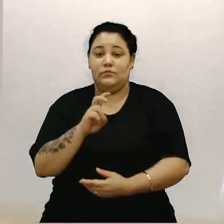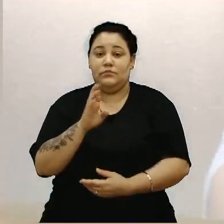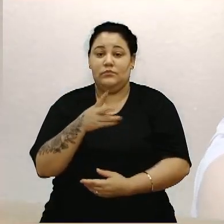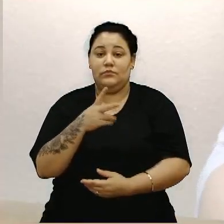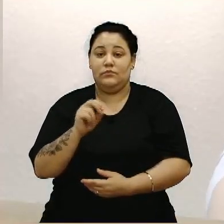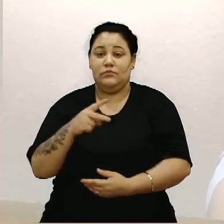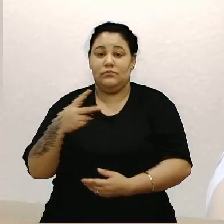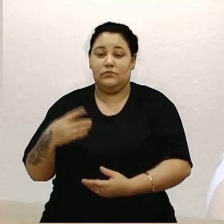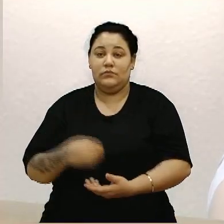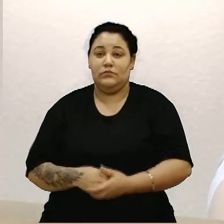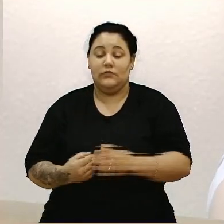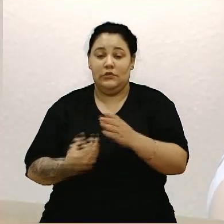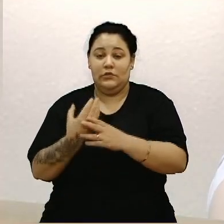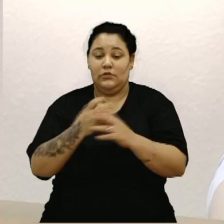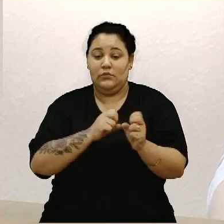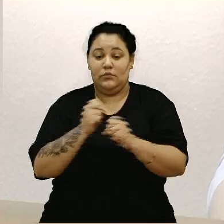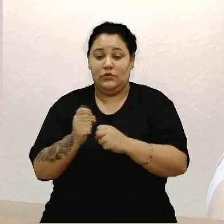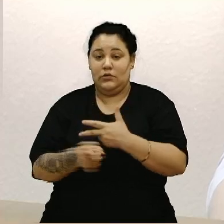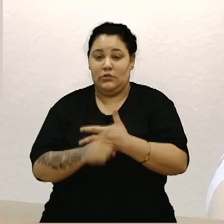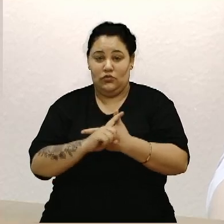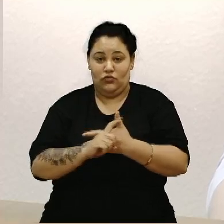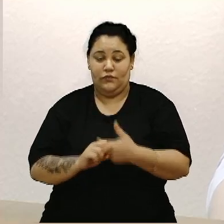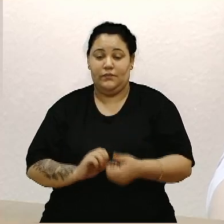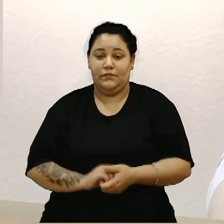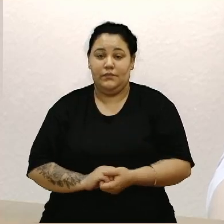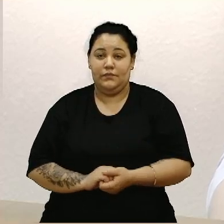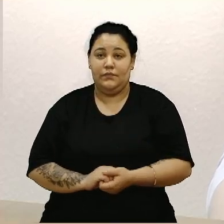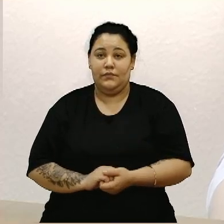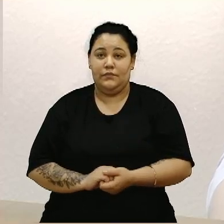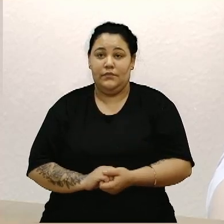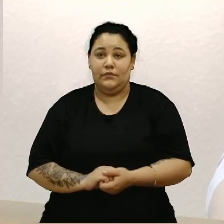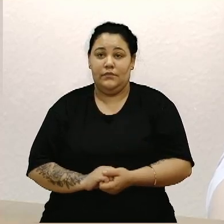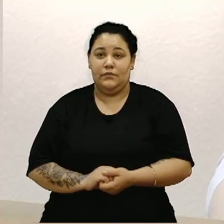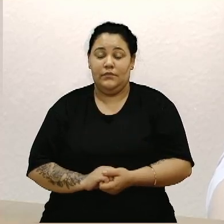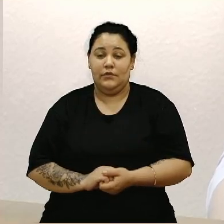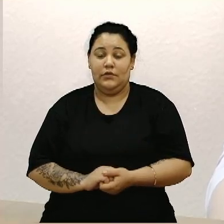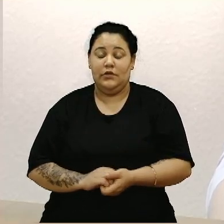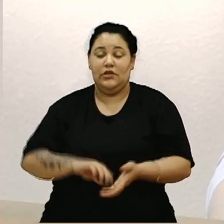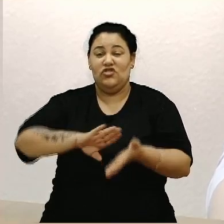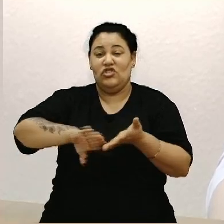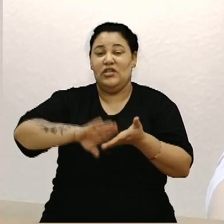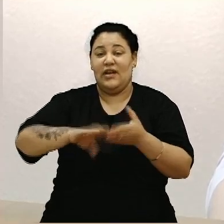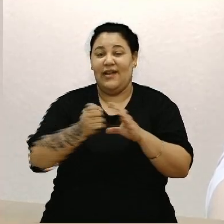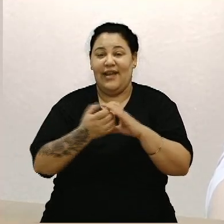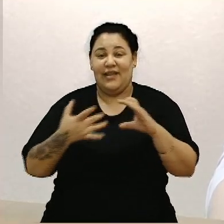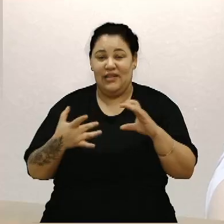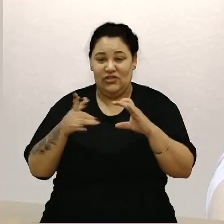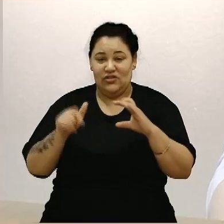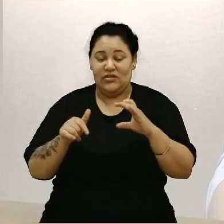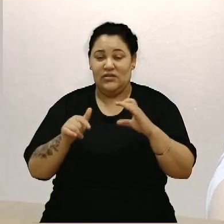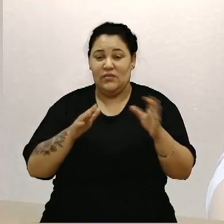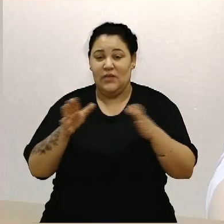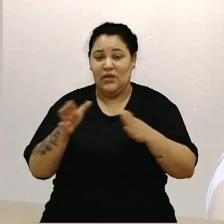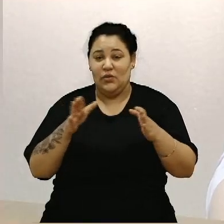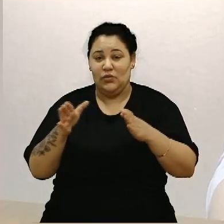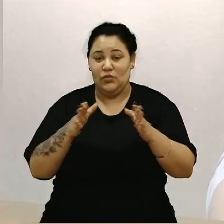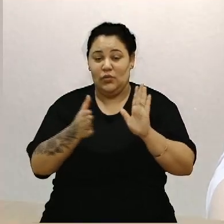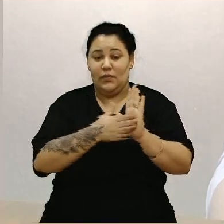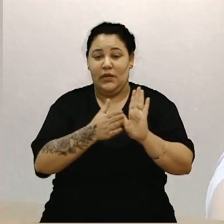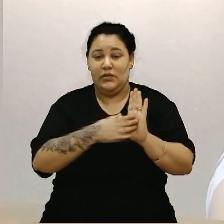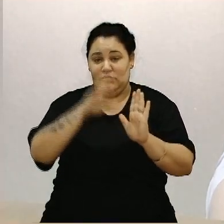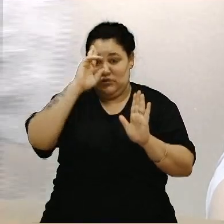115/2024, de autoria do Poder Executivo, que suprime e descaracteriza previsão do Plano Diretor de